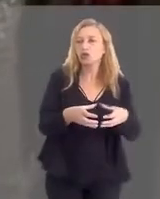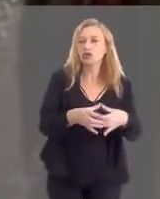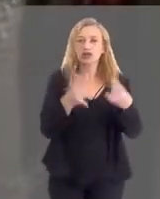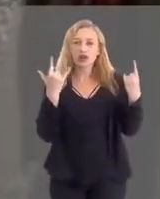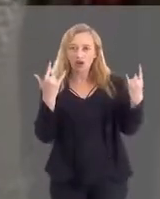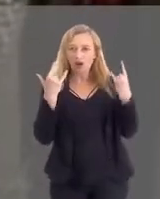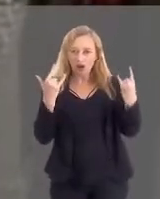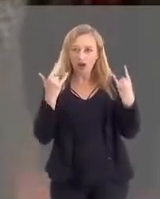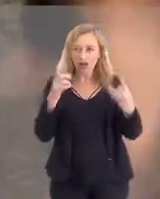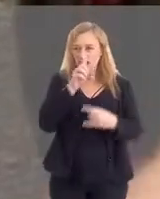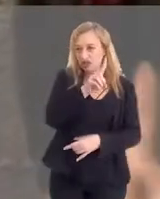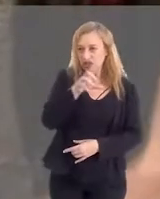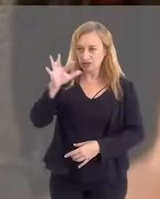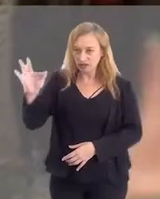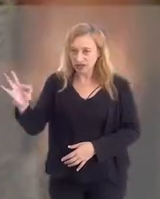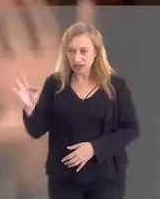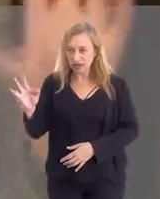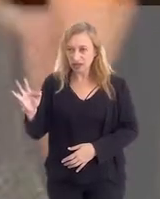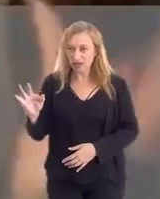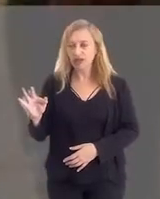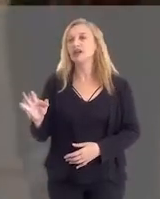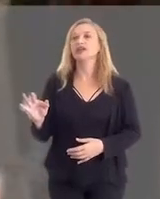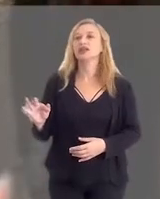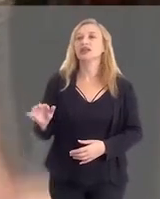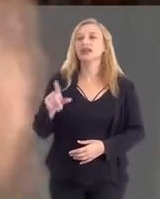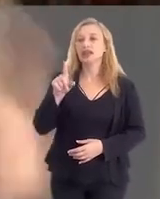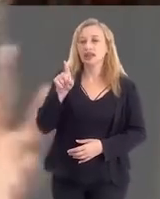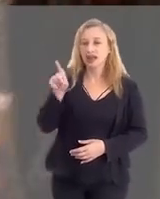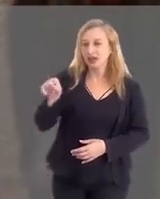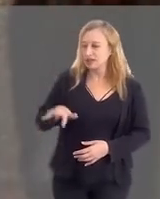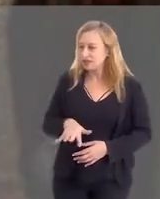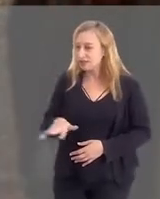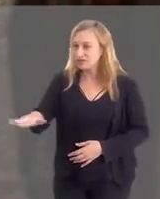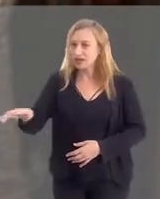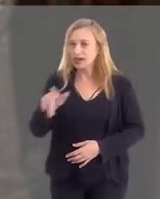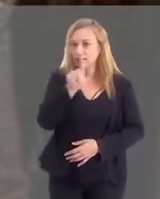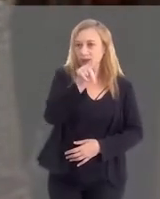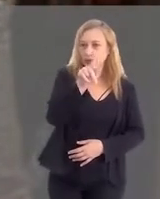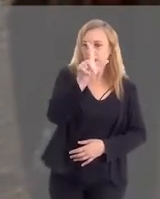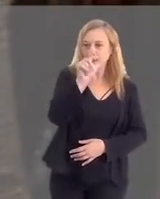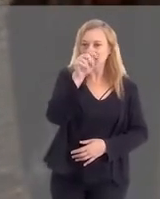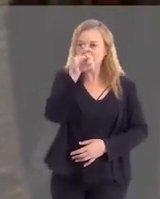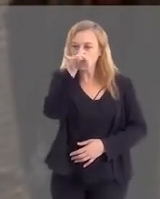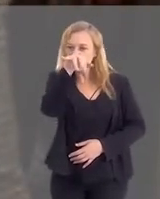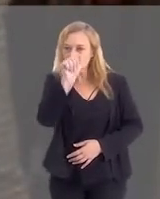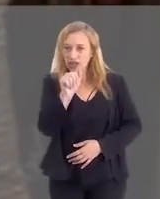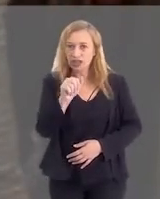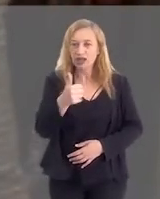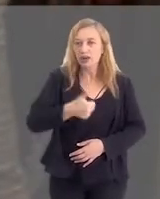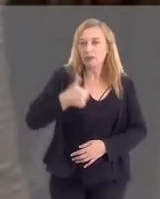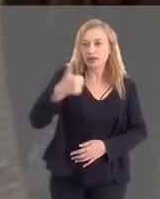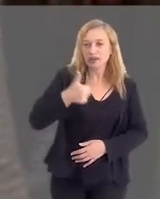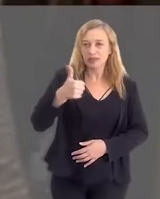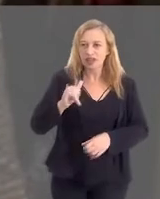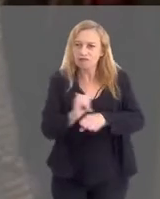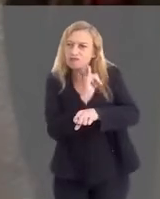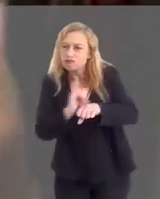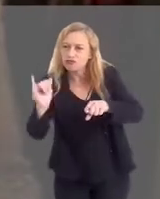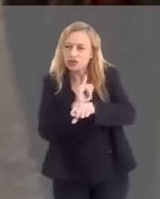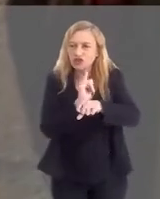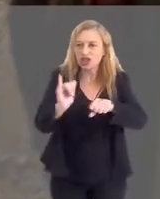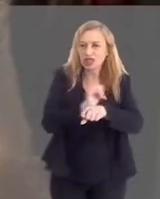hardcore, de reggae, do Distrito Federal. Era uma cena muito periférica, era lá em Planaltina, E aí foi onde eu fiz as